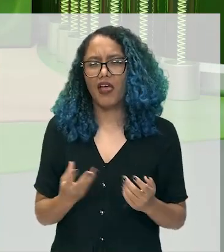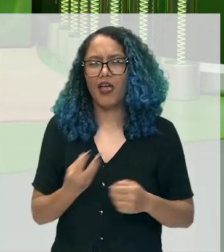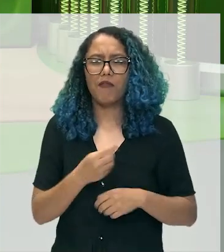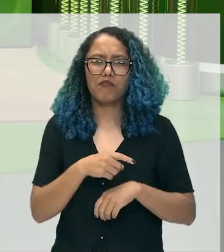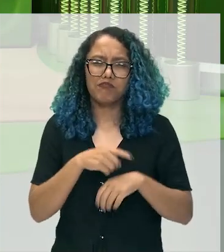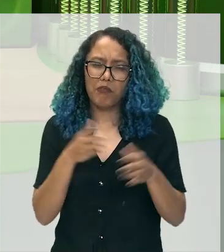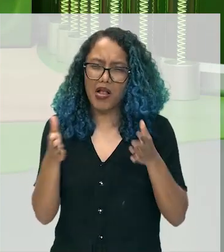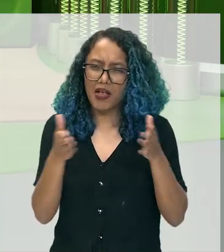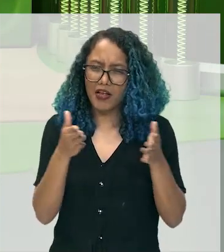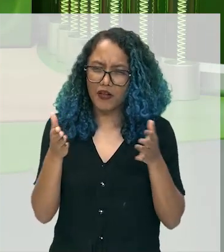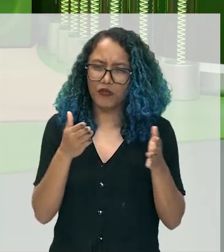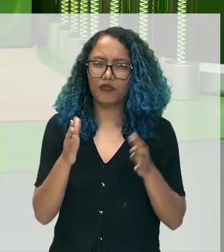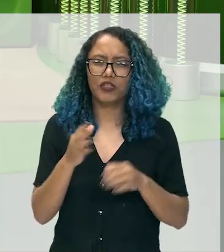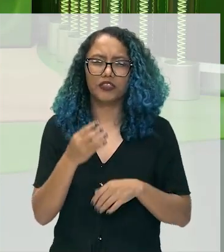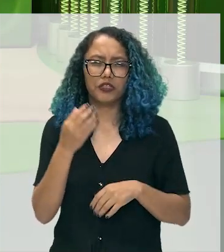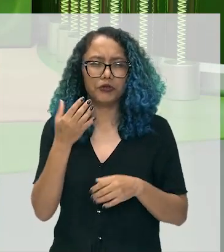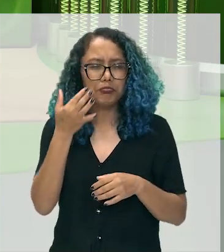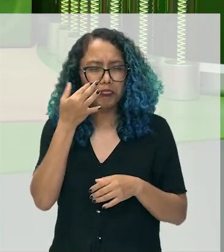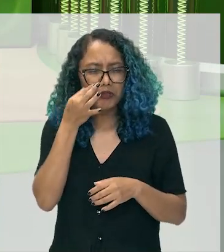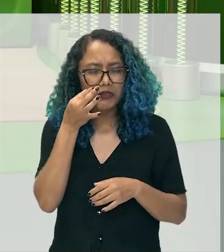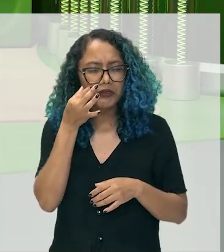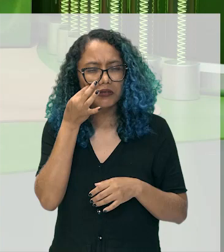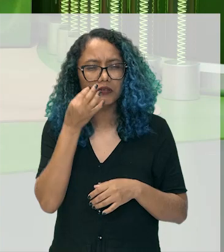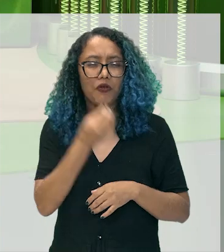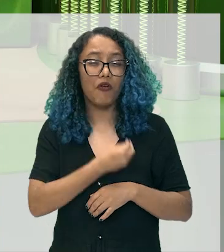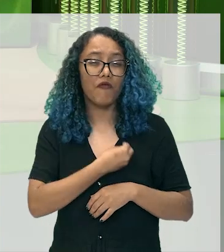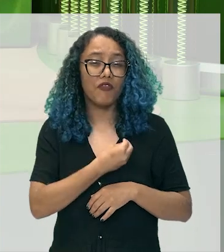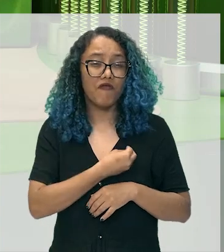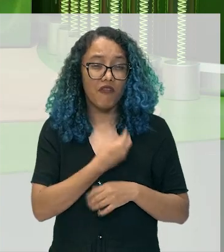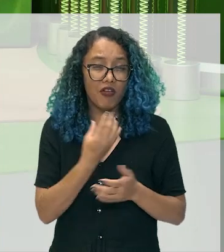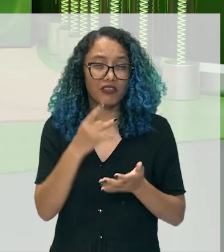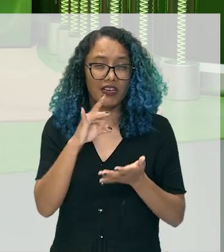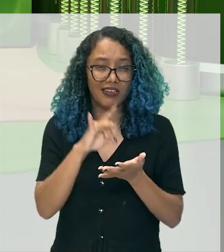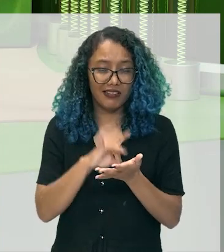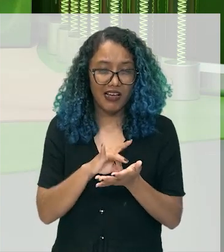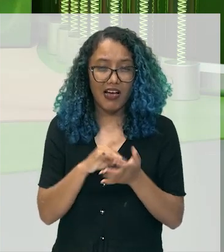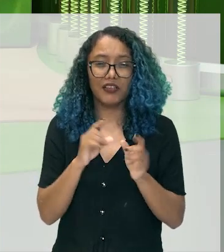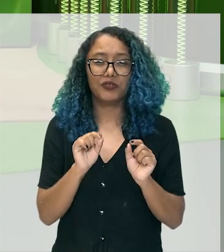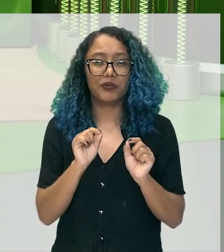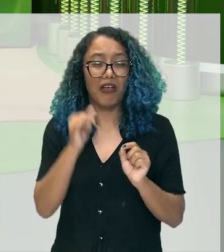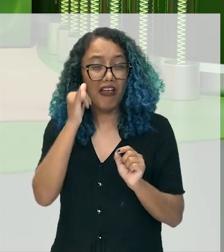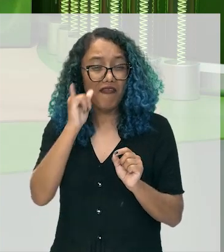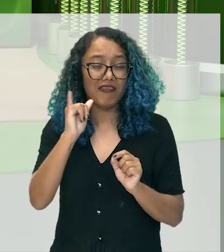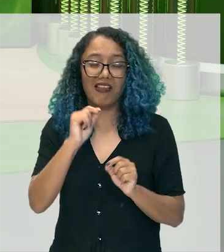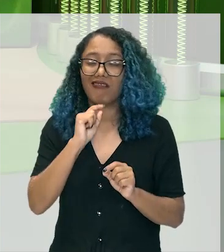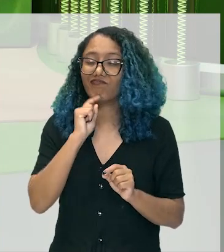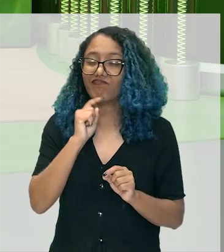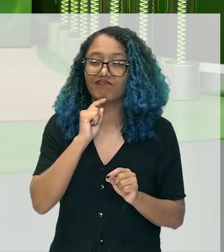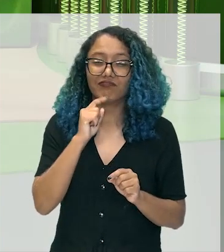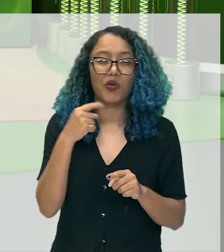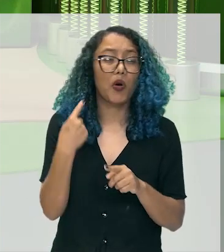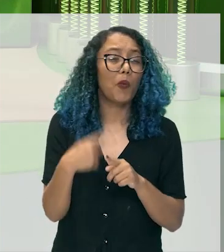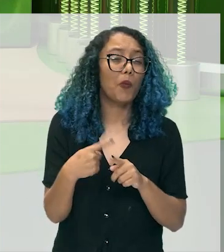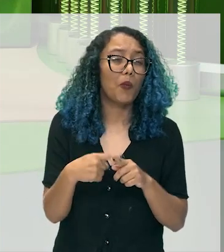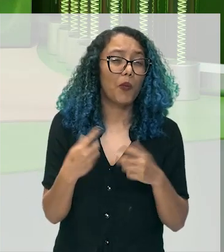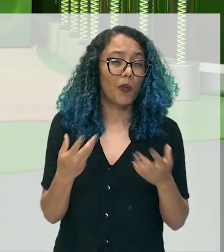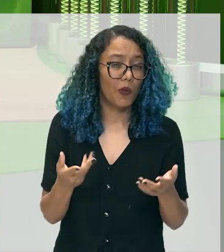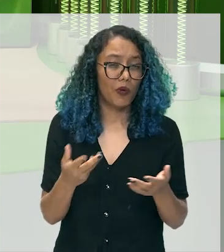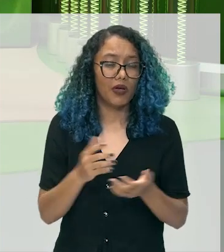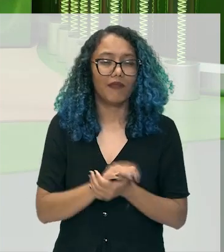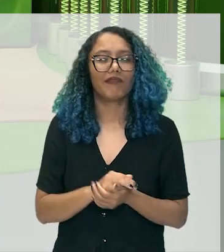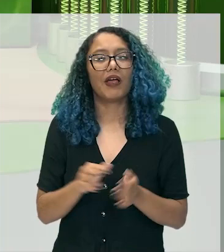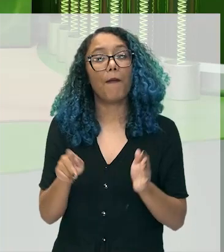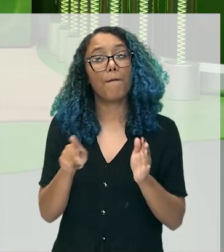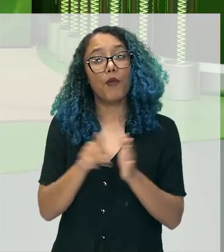ano, né? Essa realidade que a gente não conseguiu evitar, porque era uma